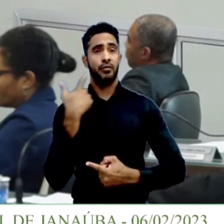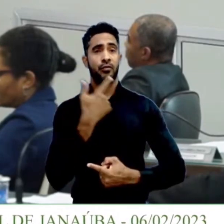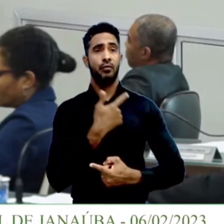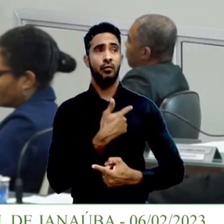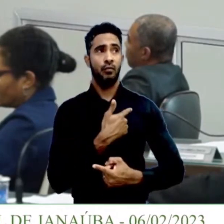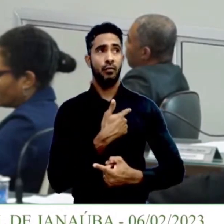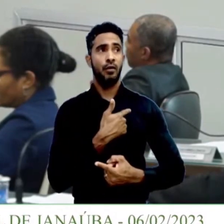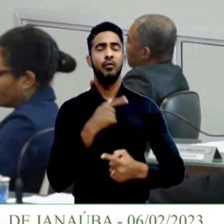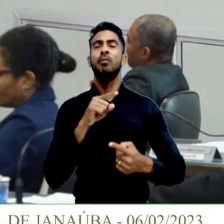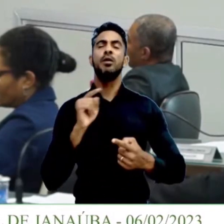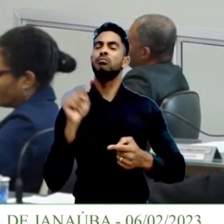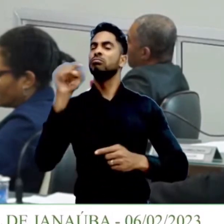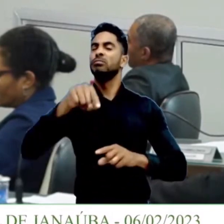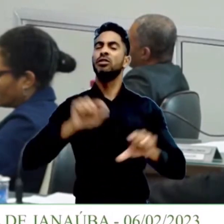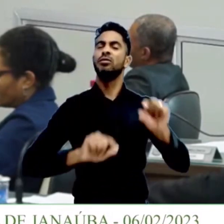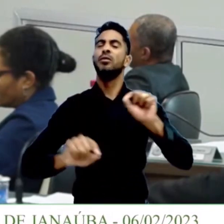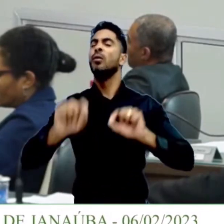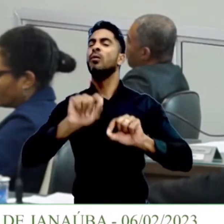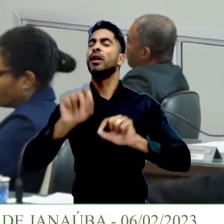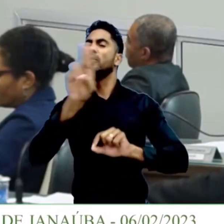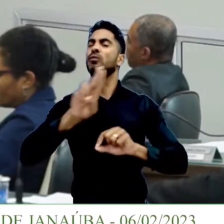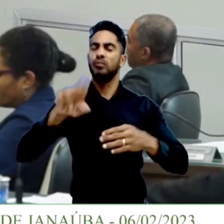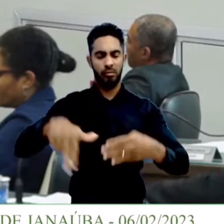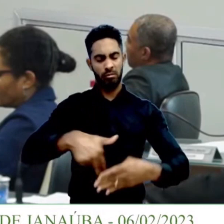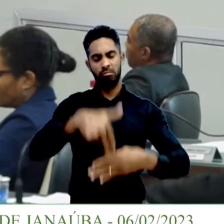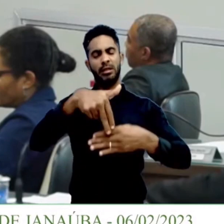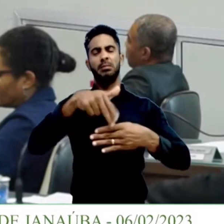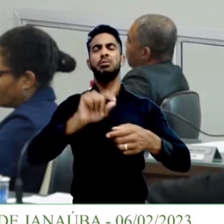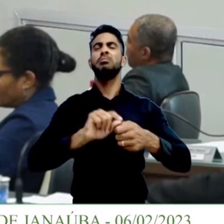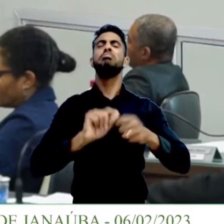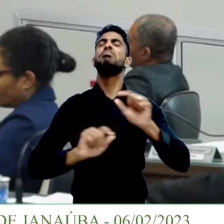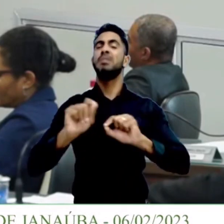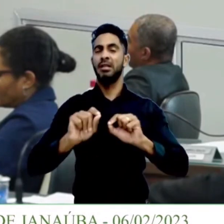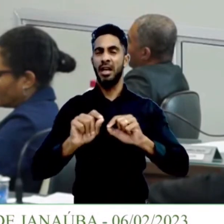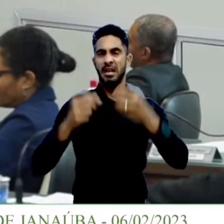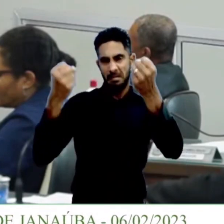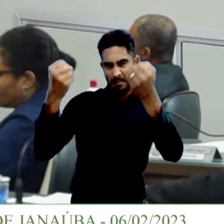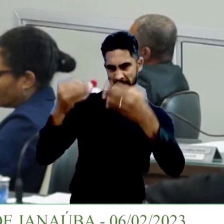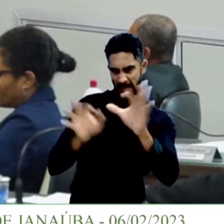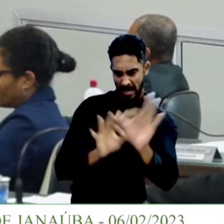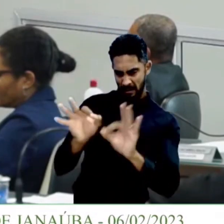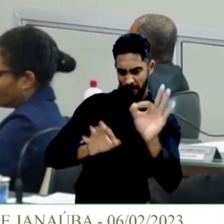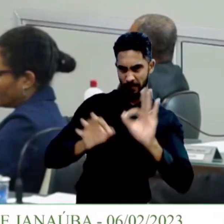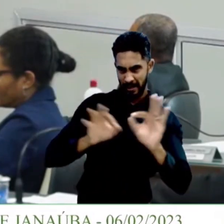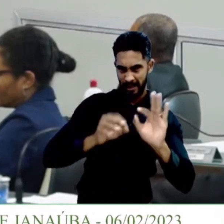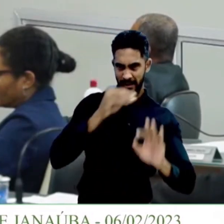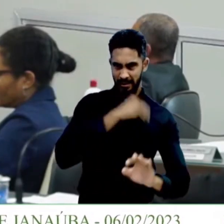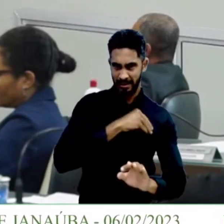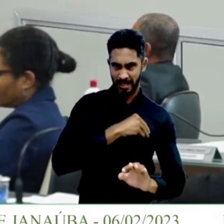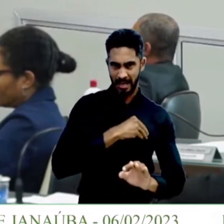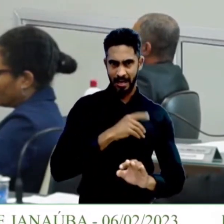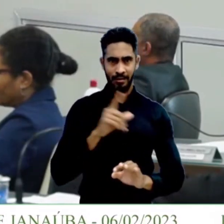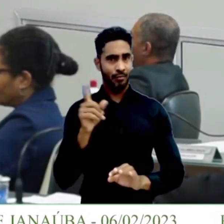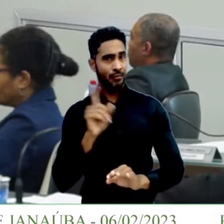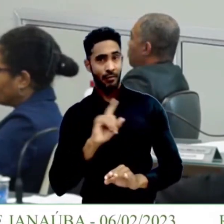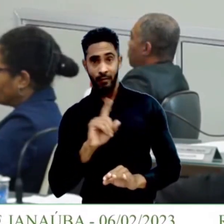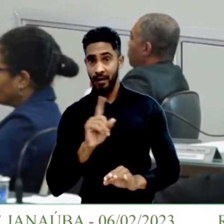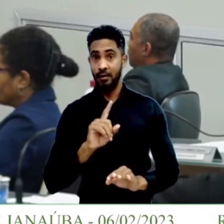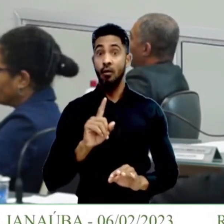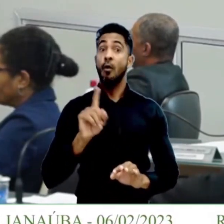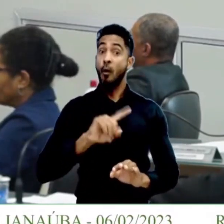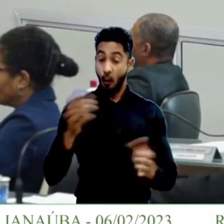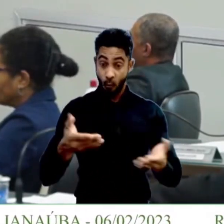meu motivo de estar aqui fazendo uso da tribuna não é para falar do plano de cargo, porque hoje, como disse, né, nós